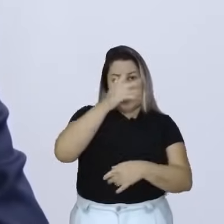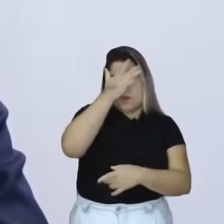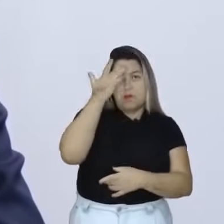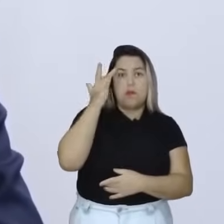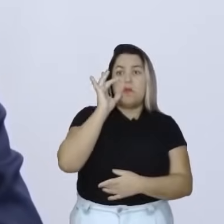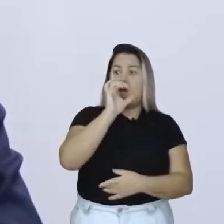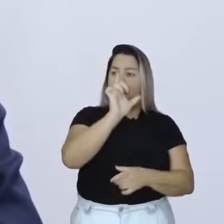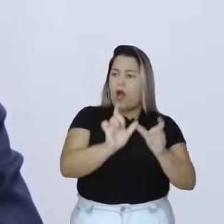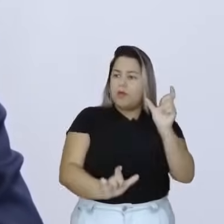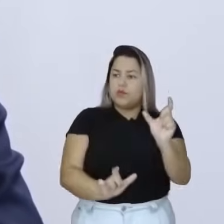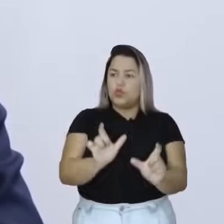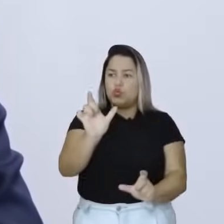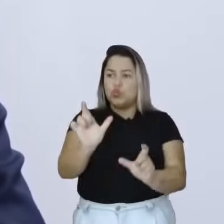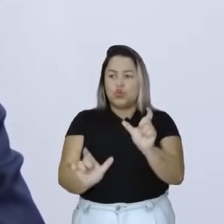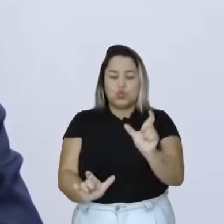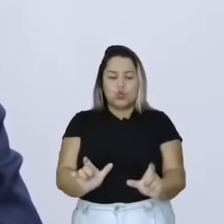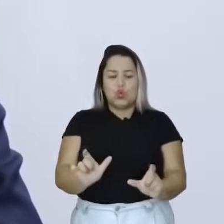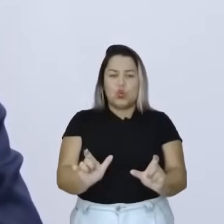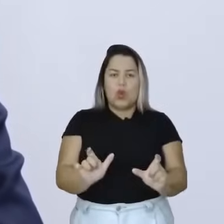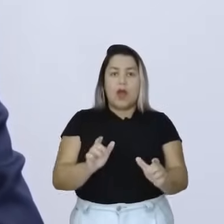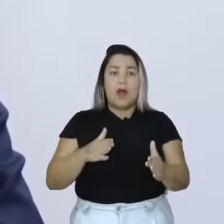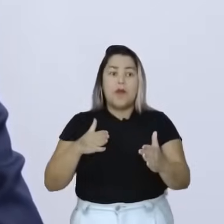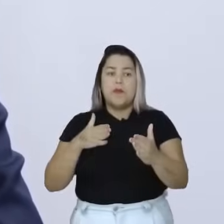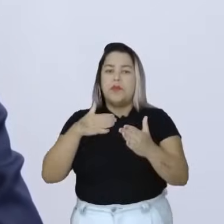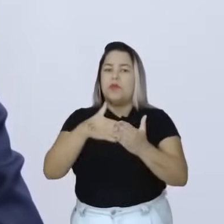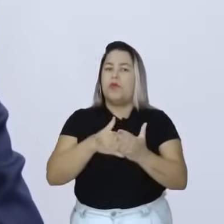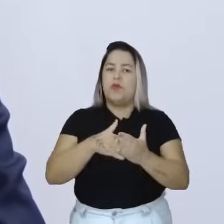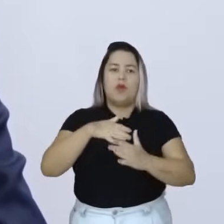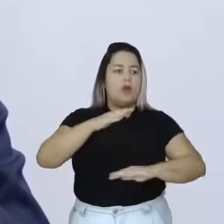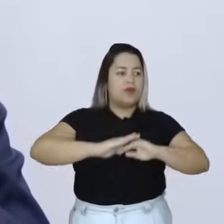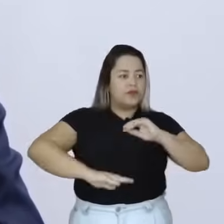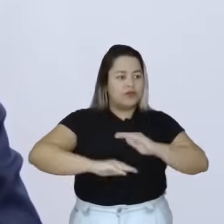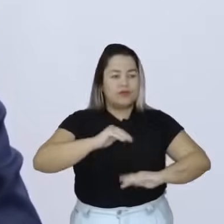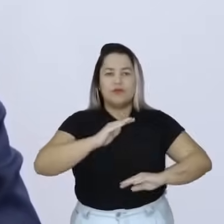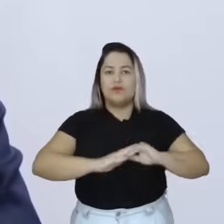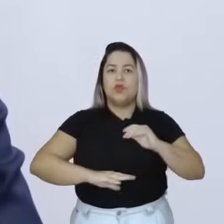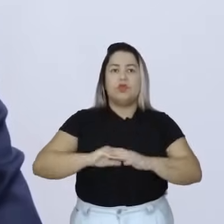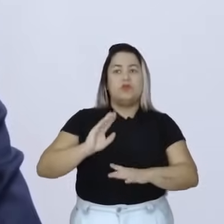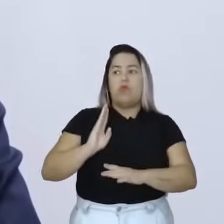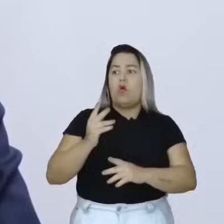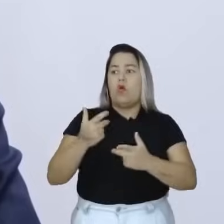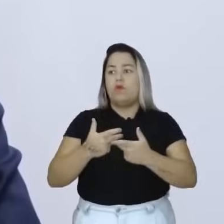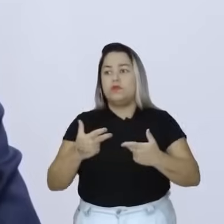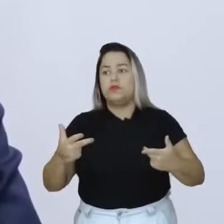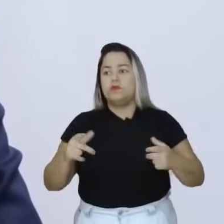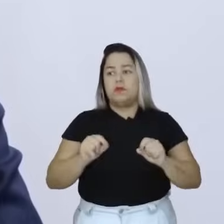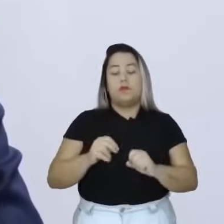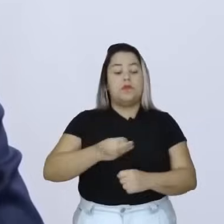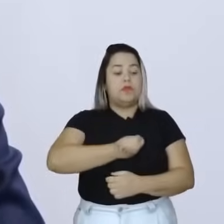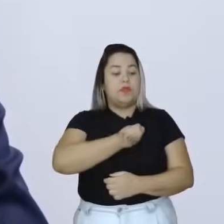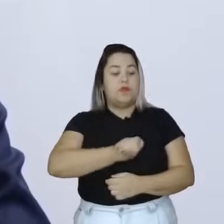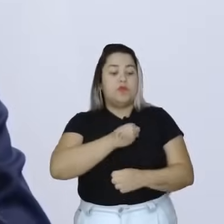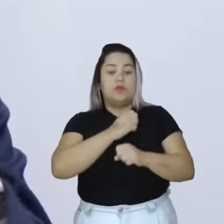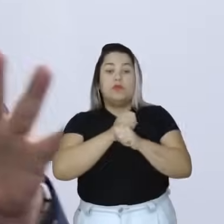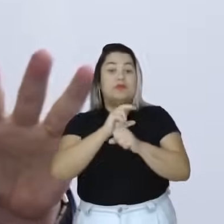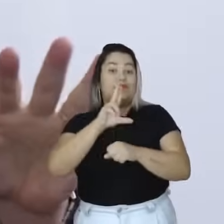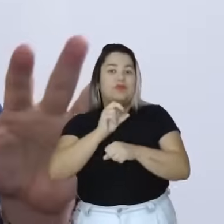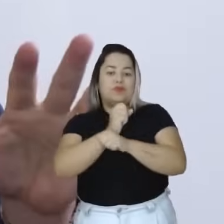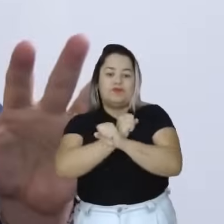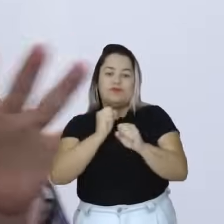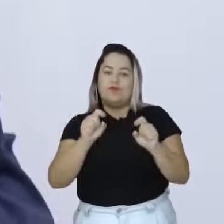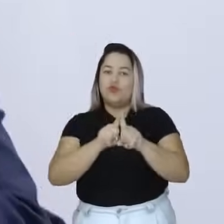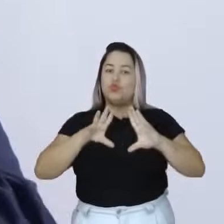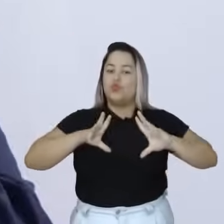então para impedir qualquer tipo de fraude, possibilitar que as pessoas participassem, todo mundo